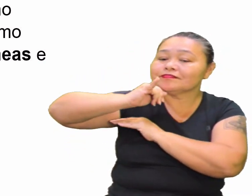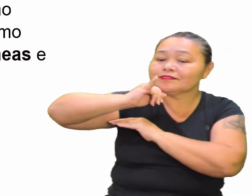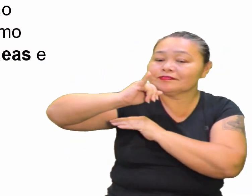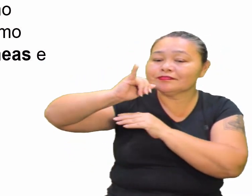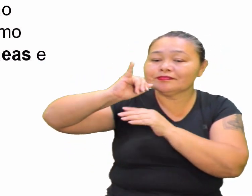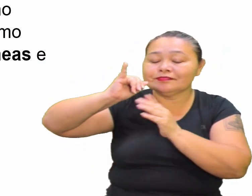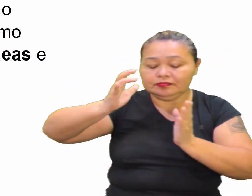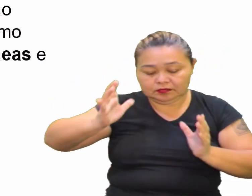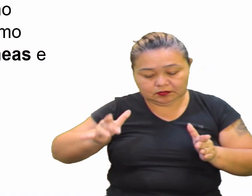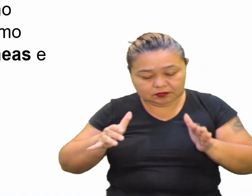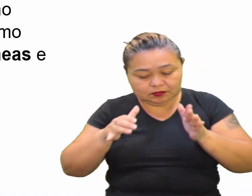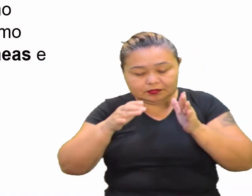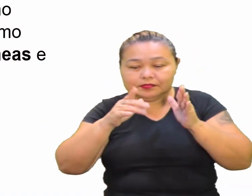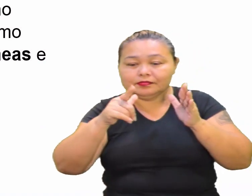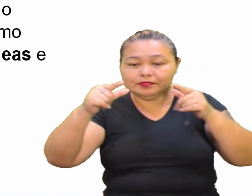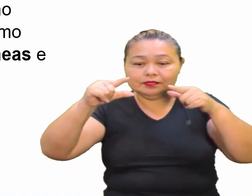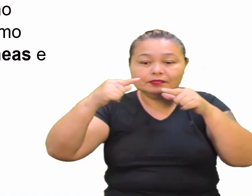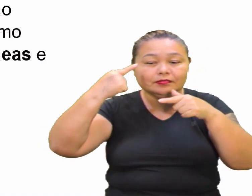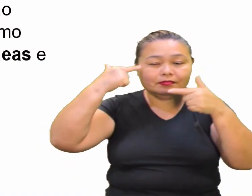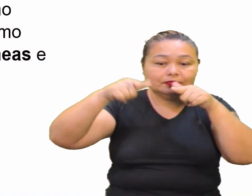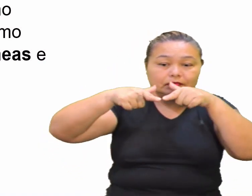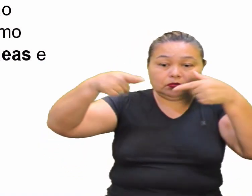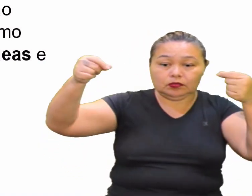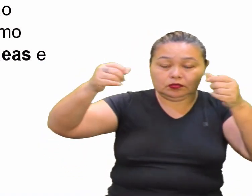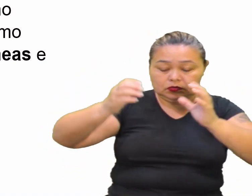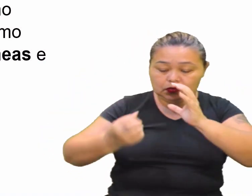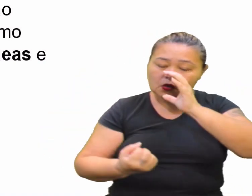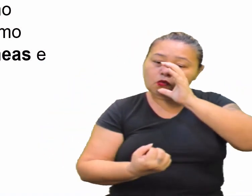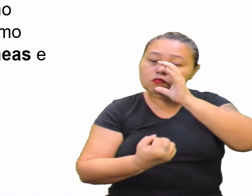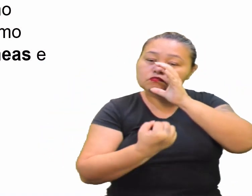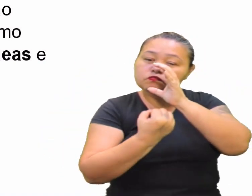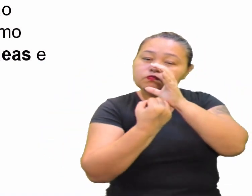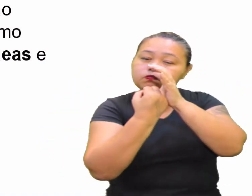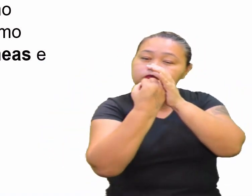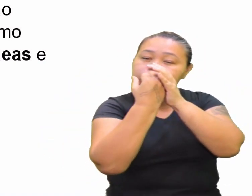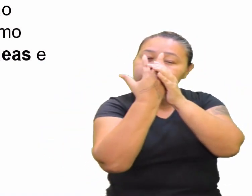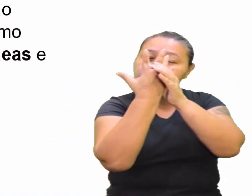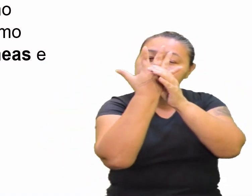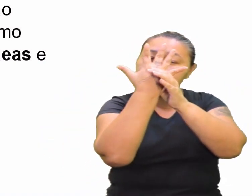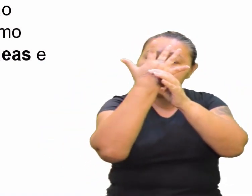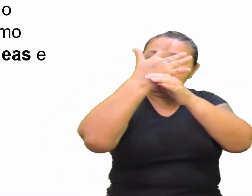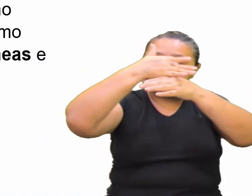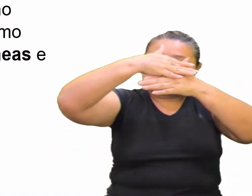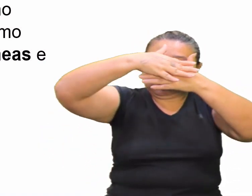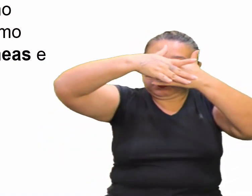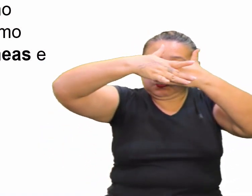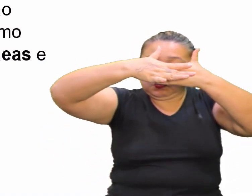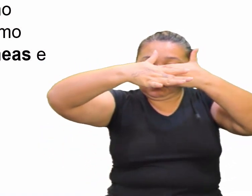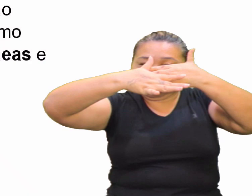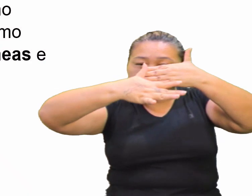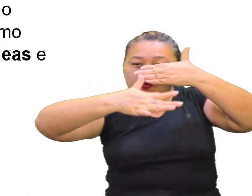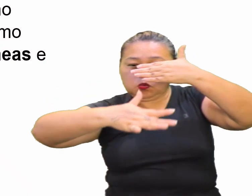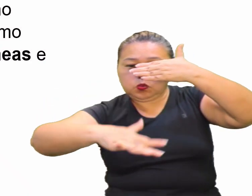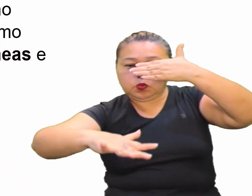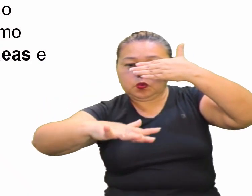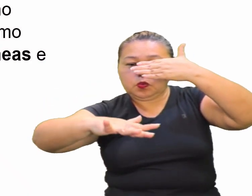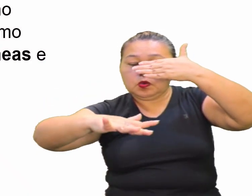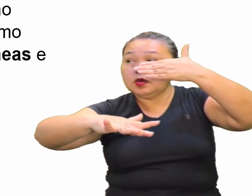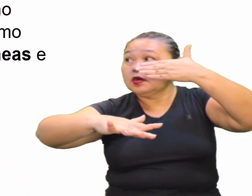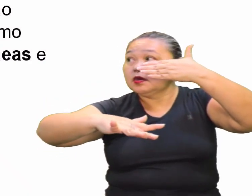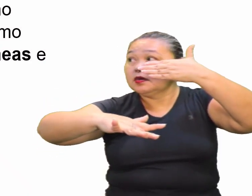larvas vulcânicas lá no Japão, pau, né? O vulcão lá entrou,